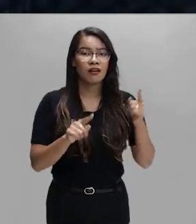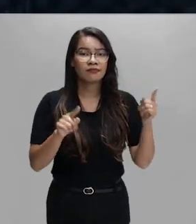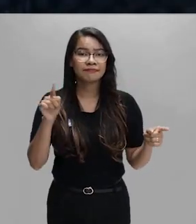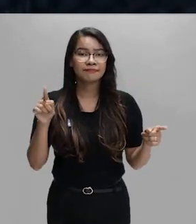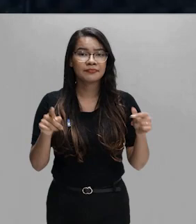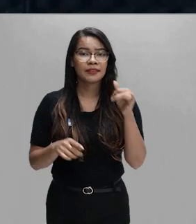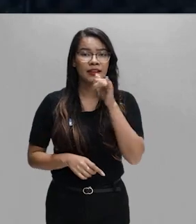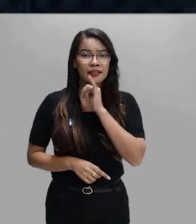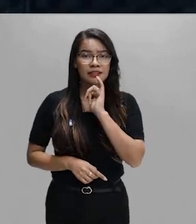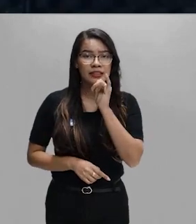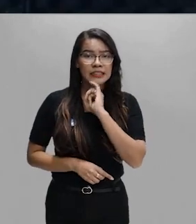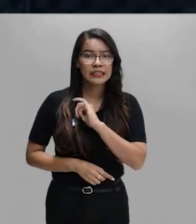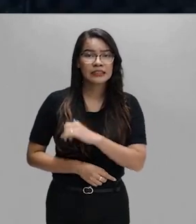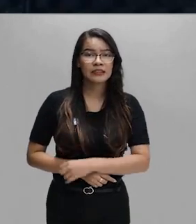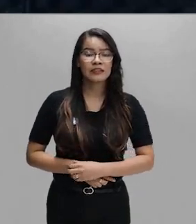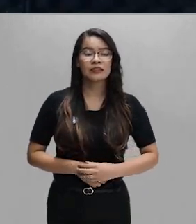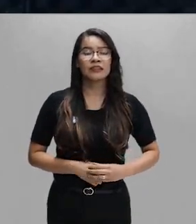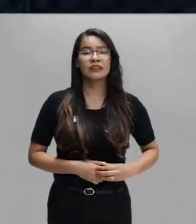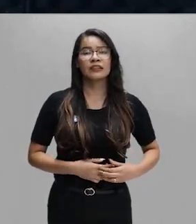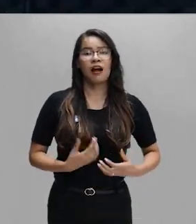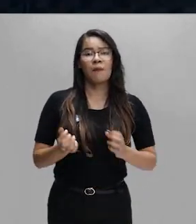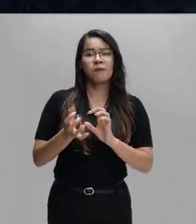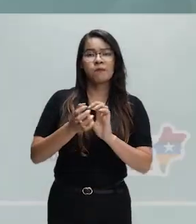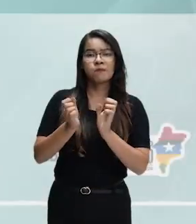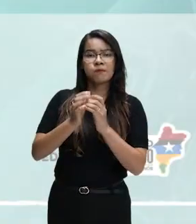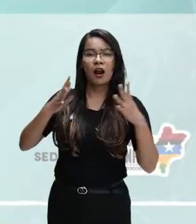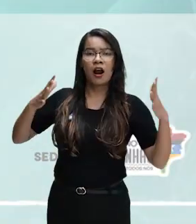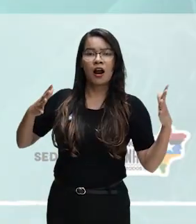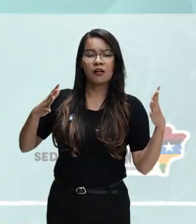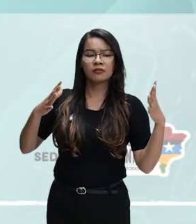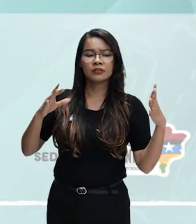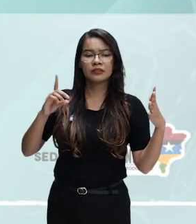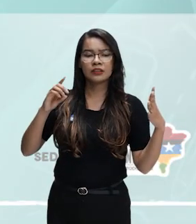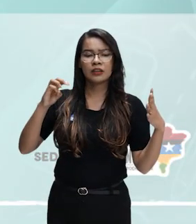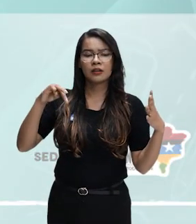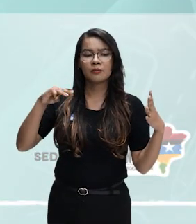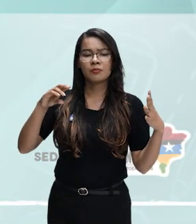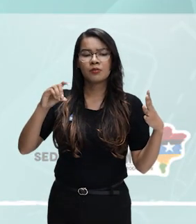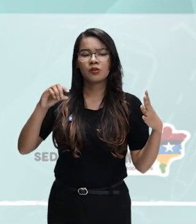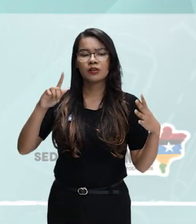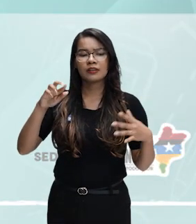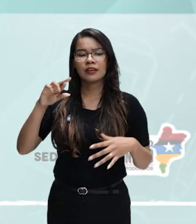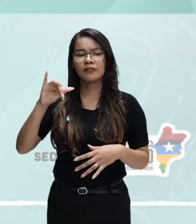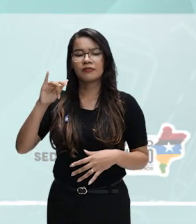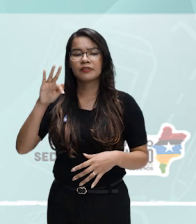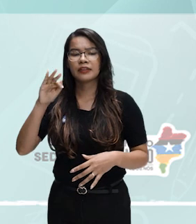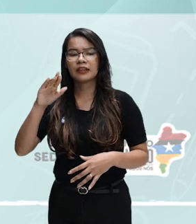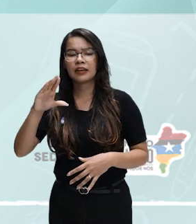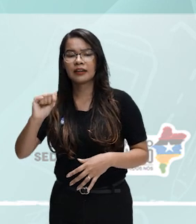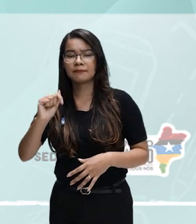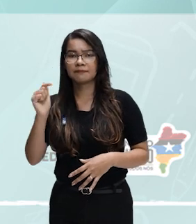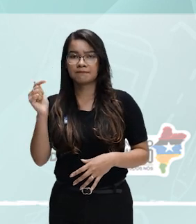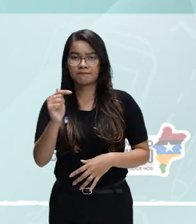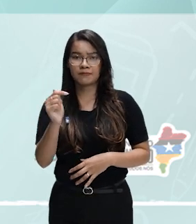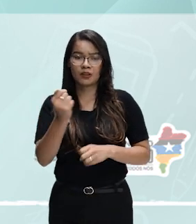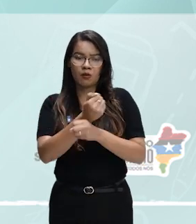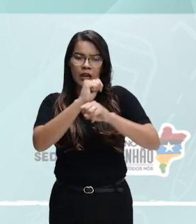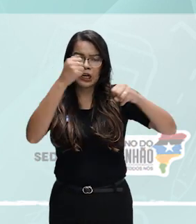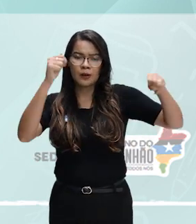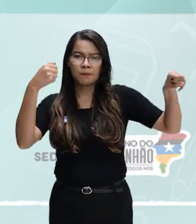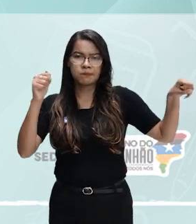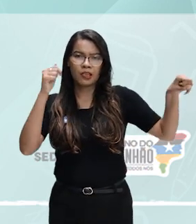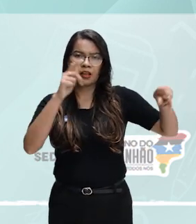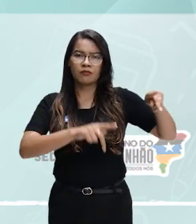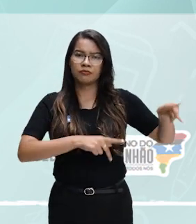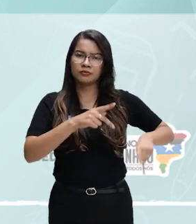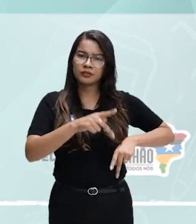exemplo, a explosão demográfica. Aí a gente está falando principalmente da violência urbana. Tá? A gente sabe que ao